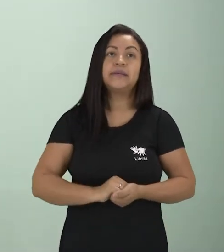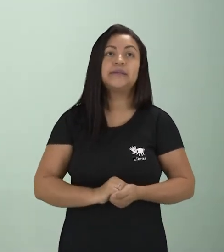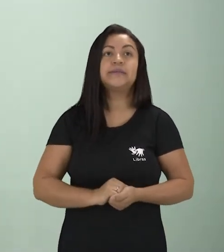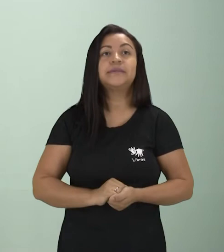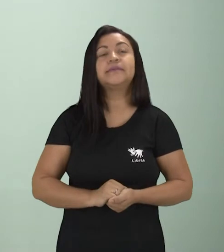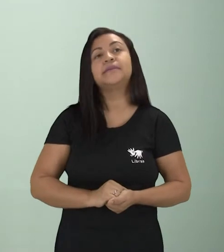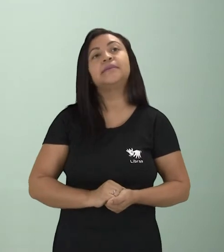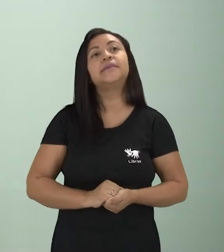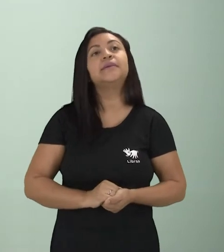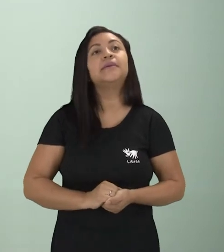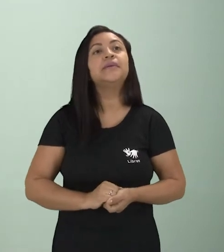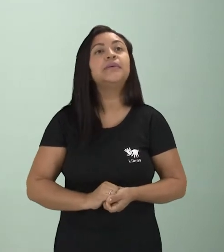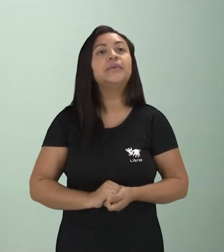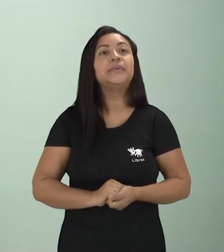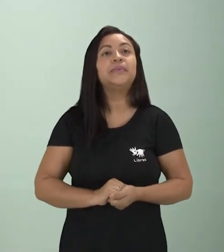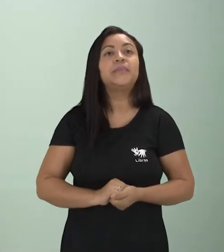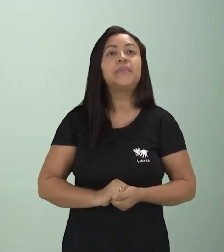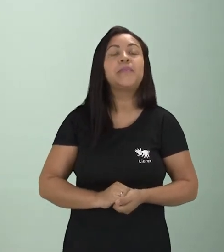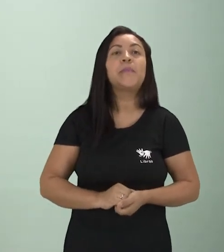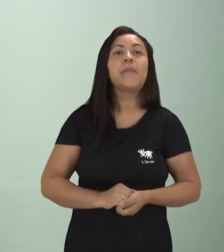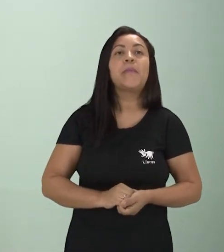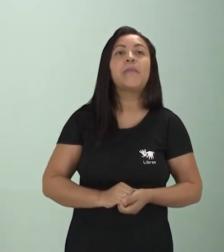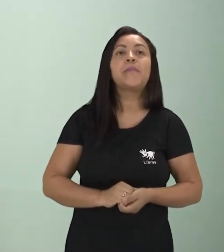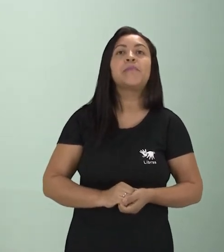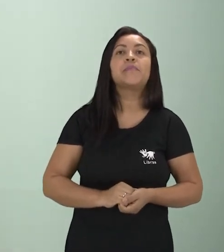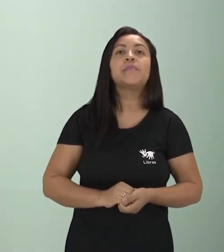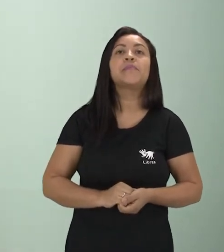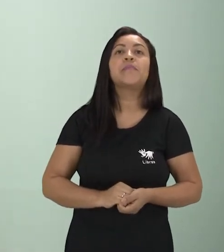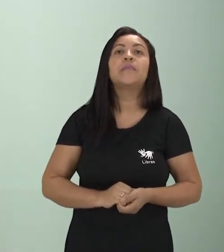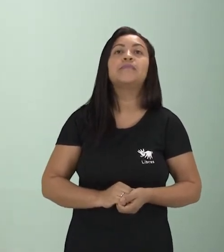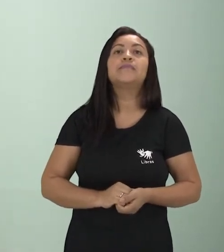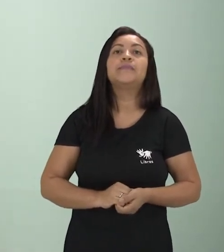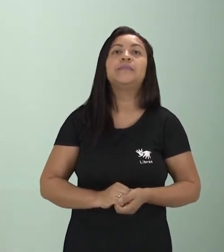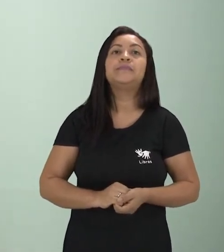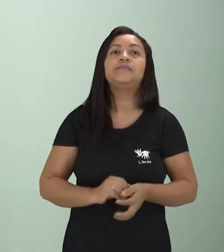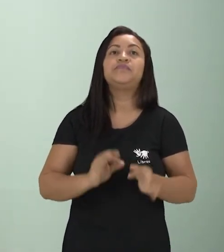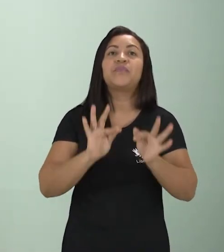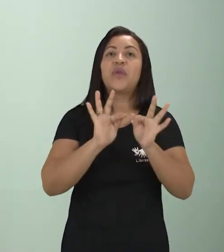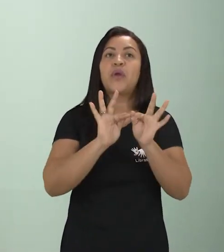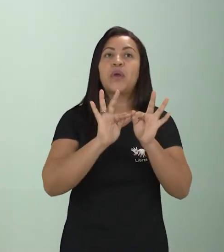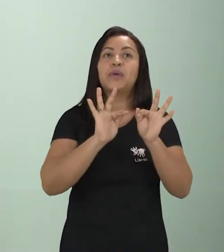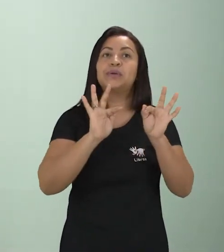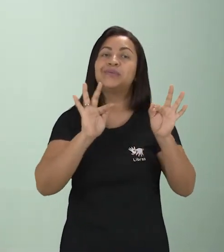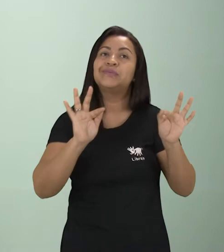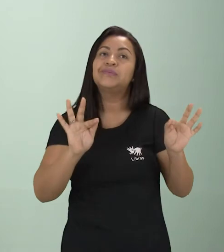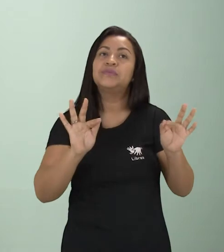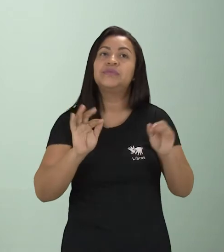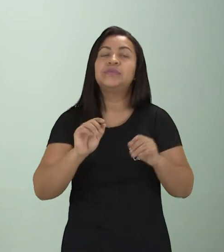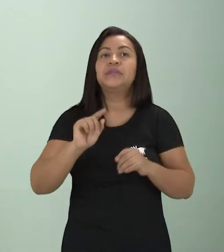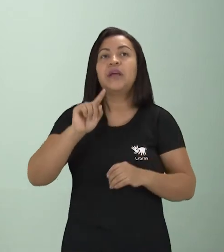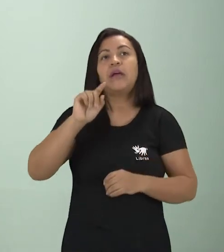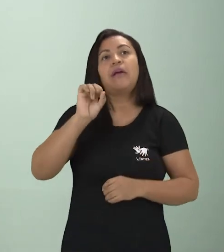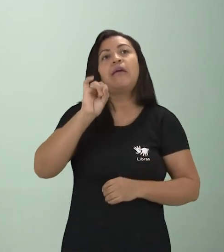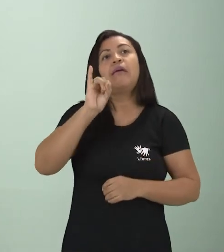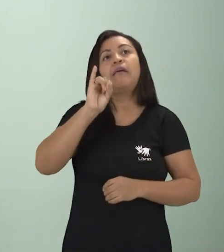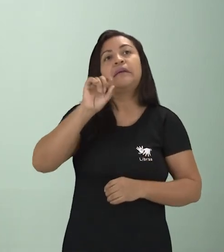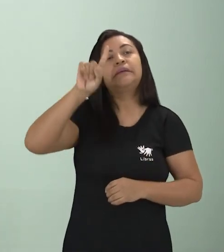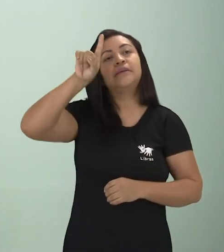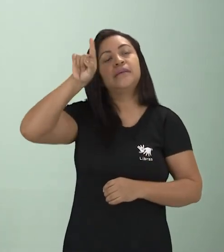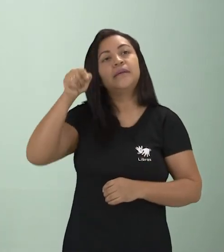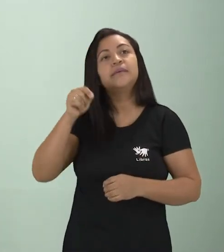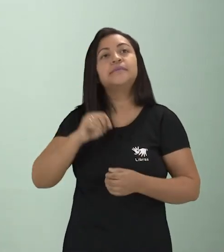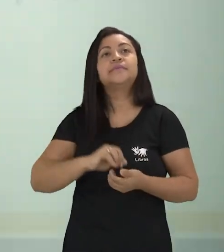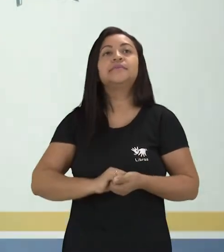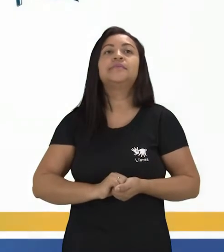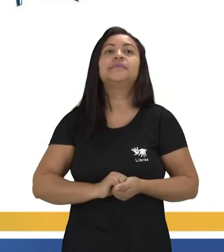seria diferente. Então, as frases positivas podem aparecer com o verbo auxiliar had na forma contraída. Então,